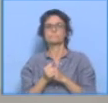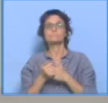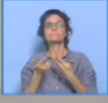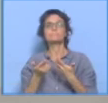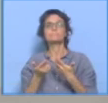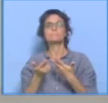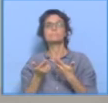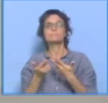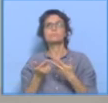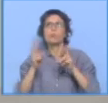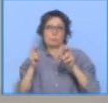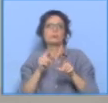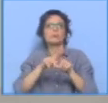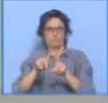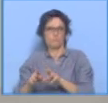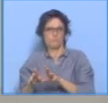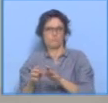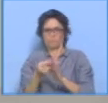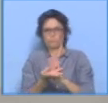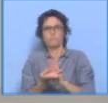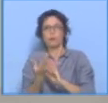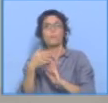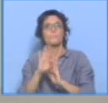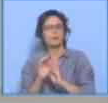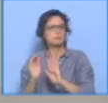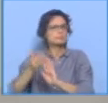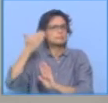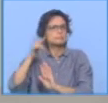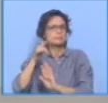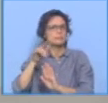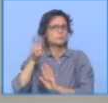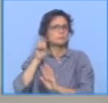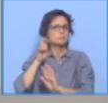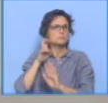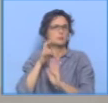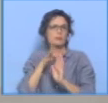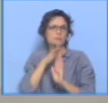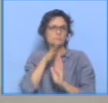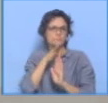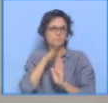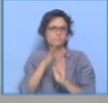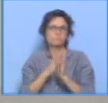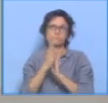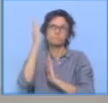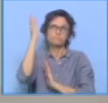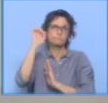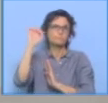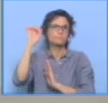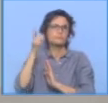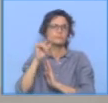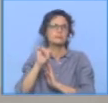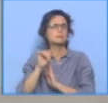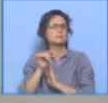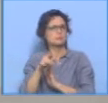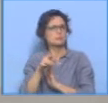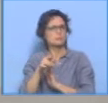especialmente, há vários, mas é especialmente o da escuta da palavra de Deus e, particularmente,